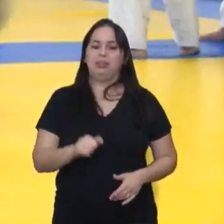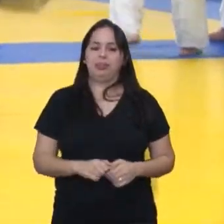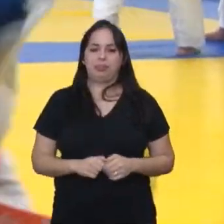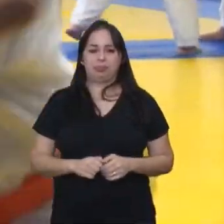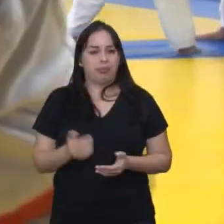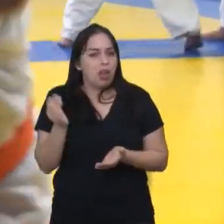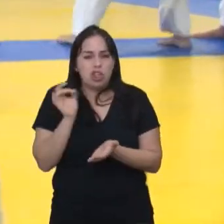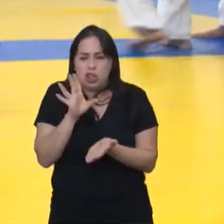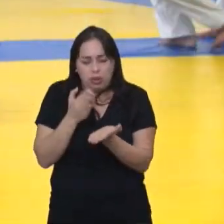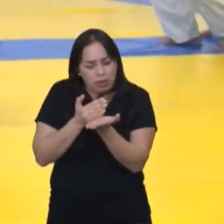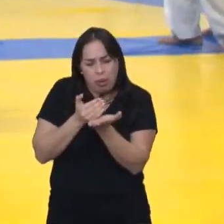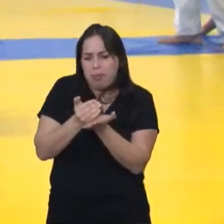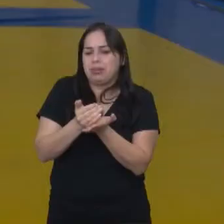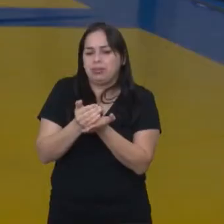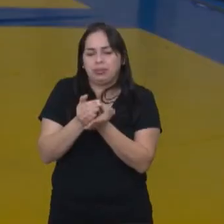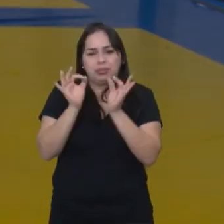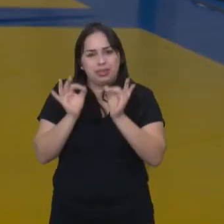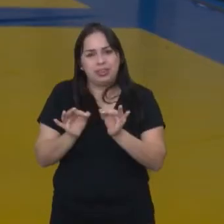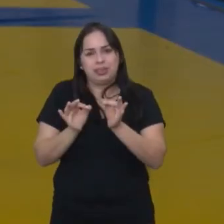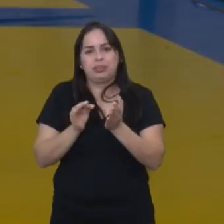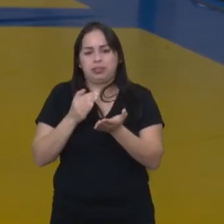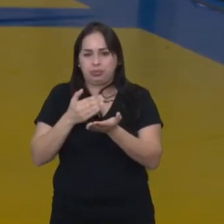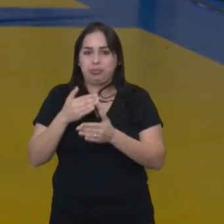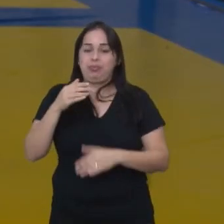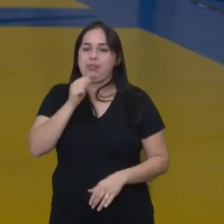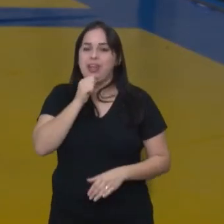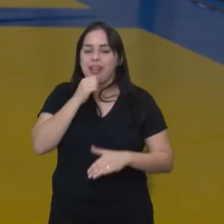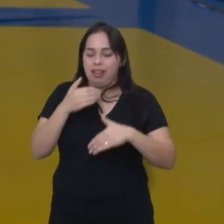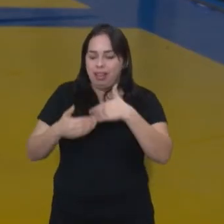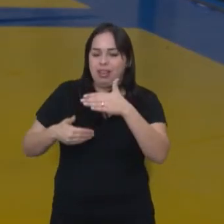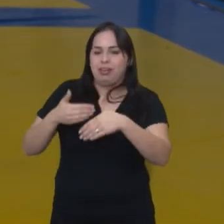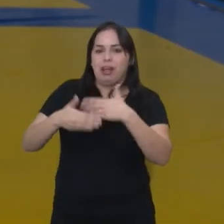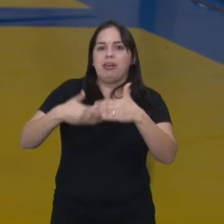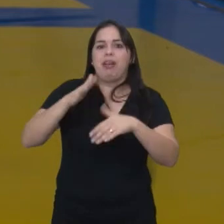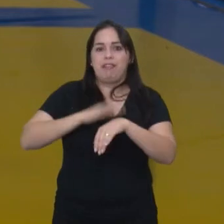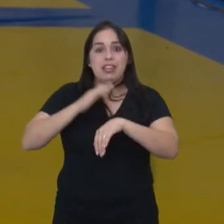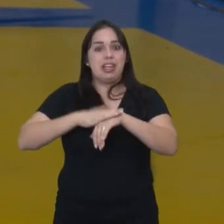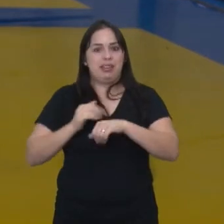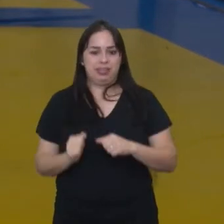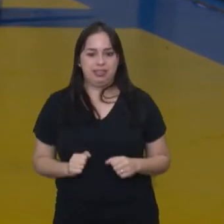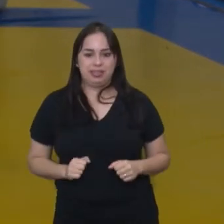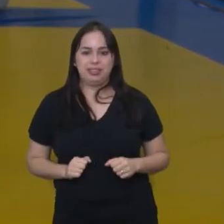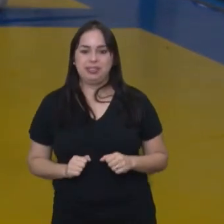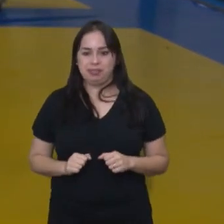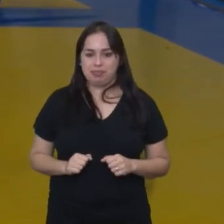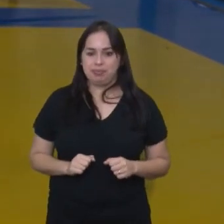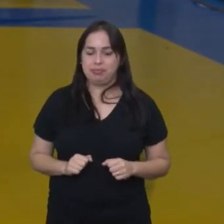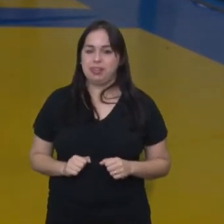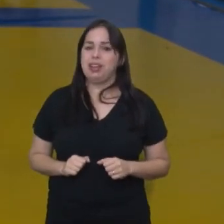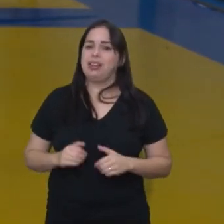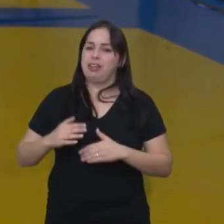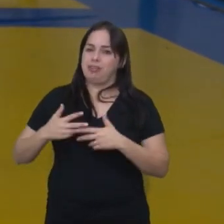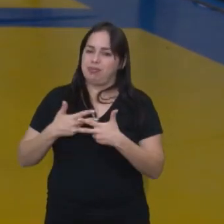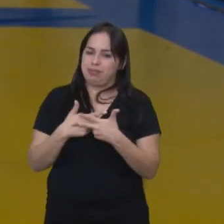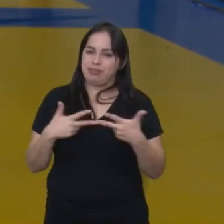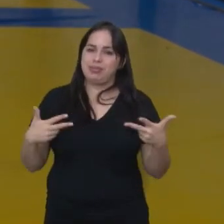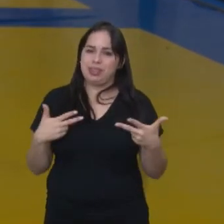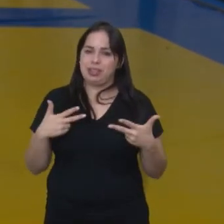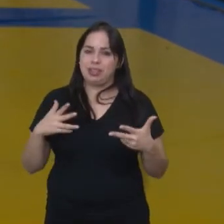vai continuar por muitos anos. Só está no começo, com certeza, só está no começo. Tem muito ainda para a gente poder fazer para essas crianças,